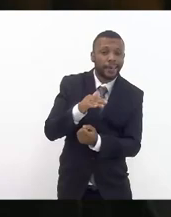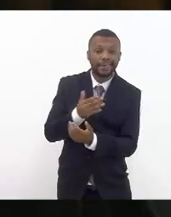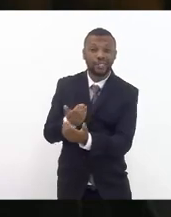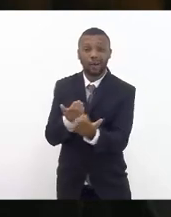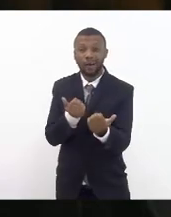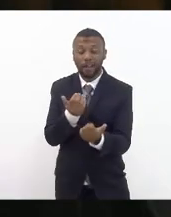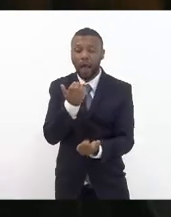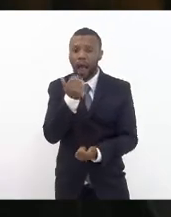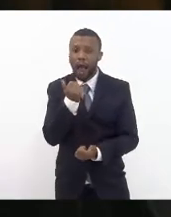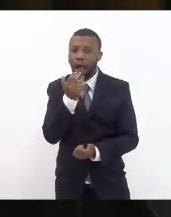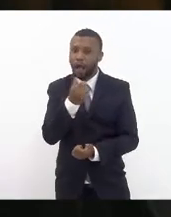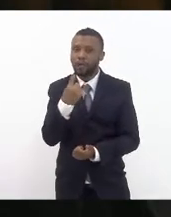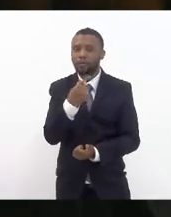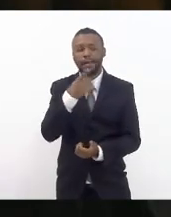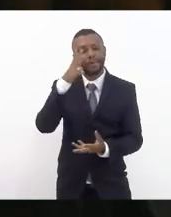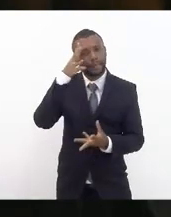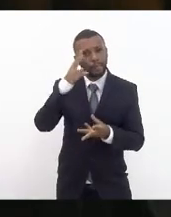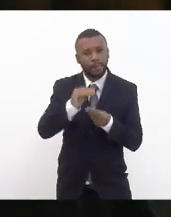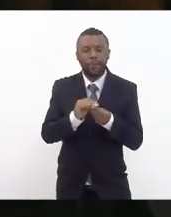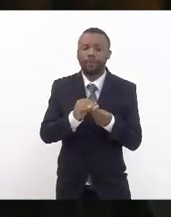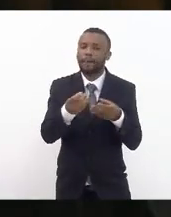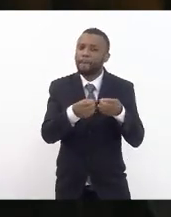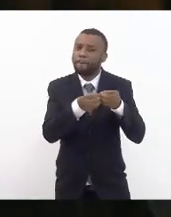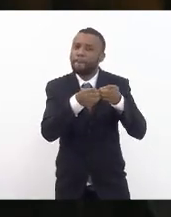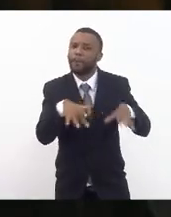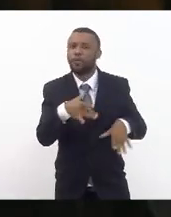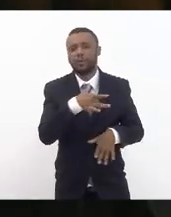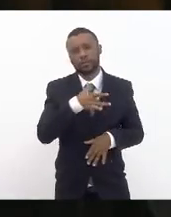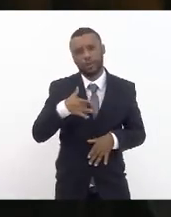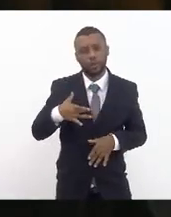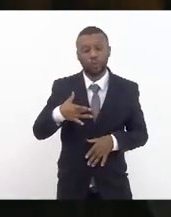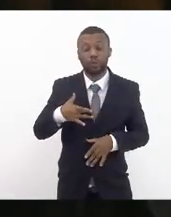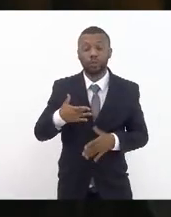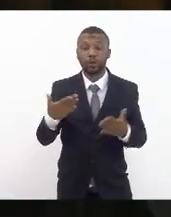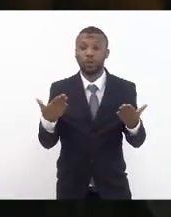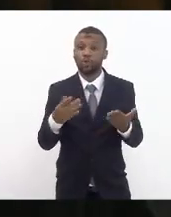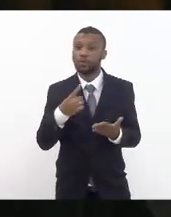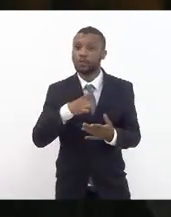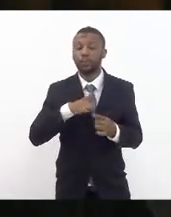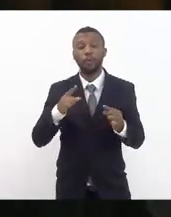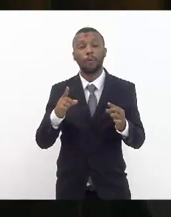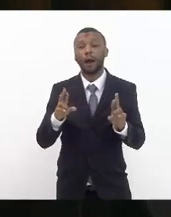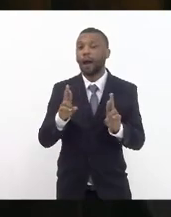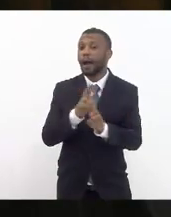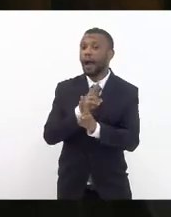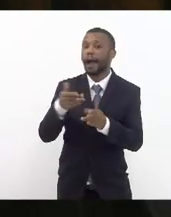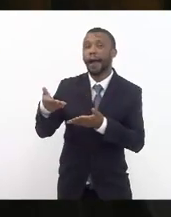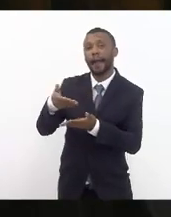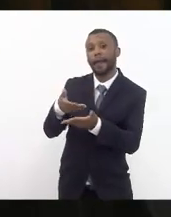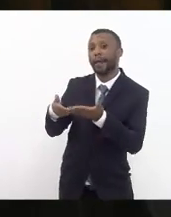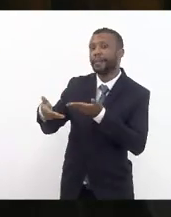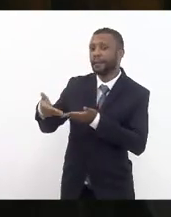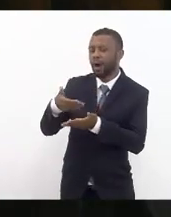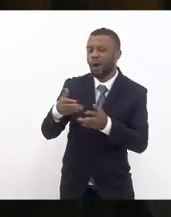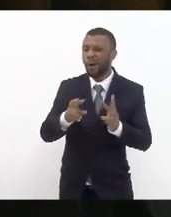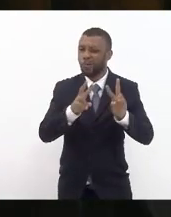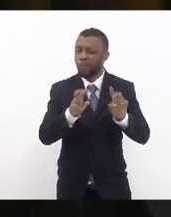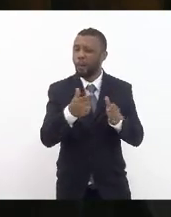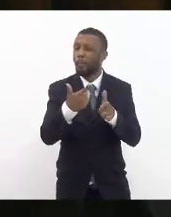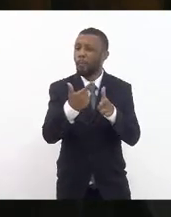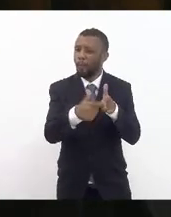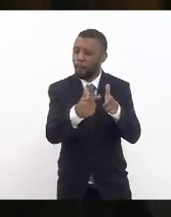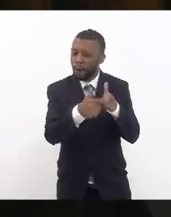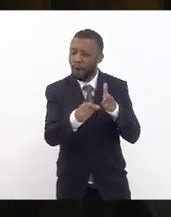produtos que nós sabemos que faz muito mal à saúde. E hoje já tem uma relação entre a questão da diabetes